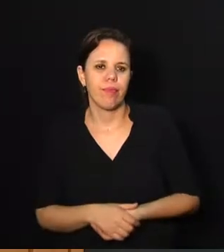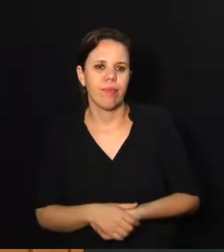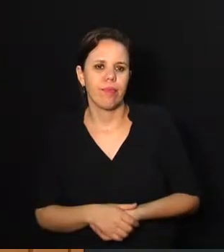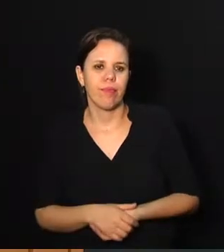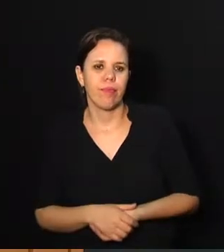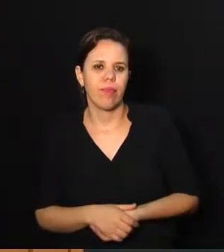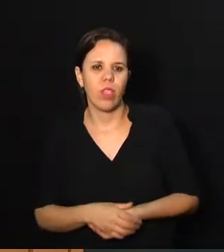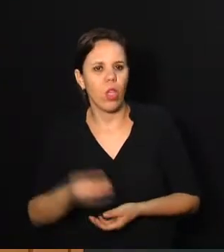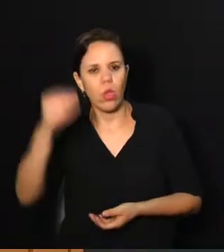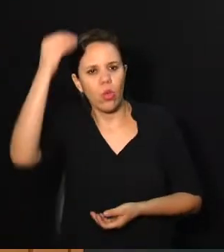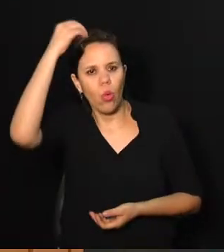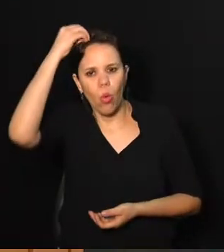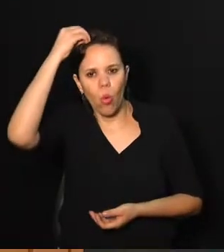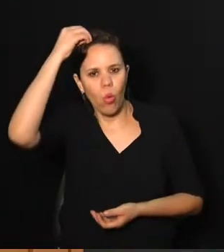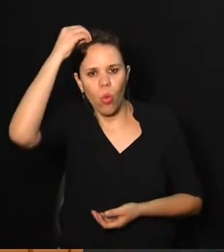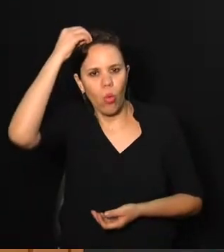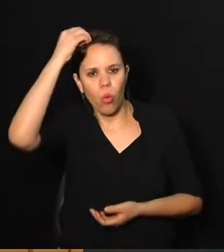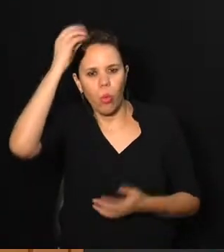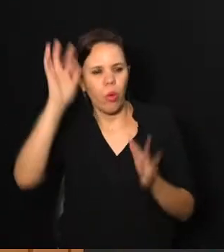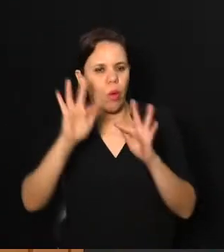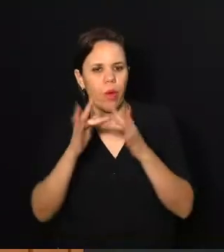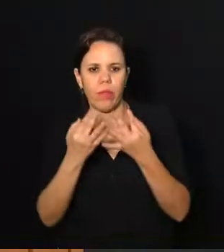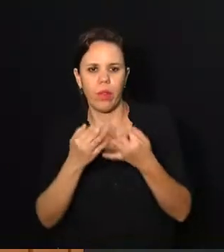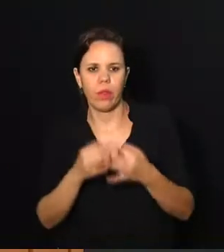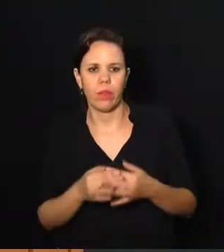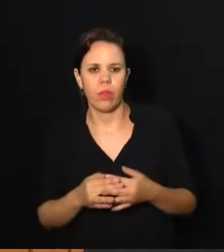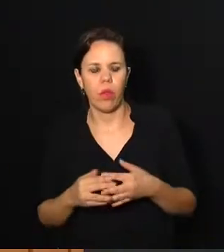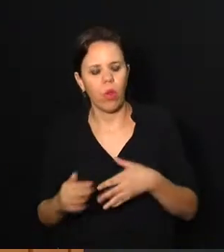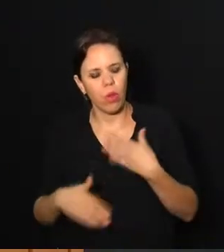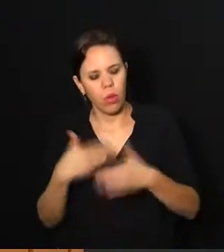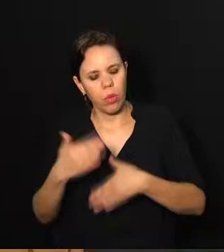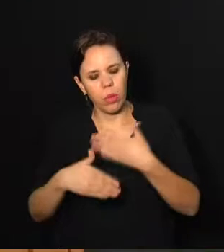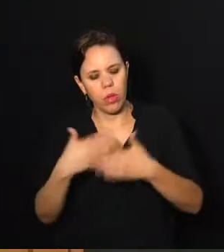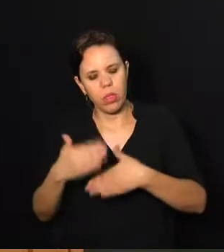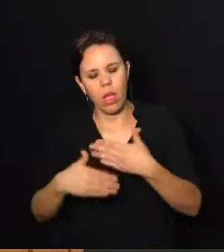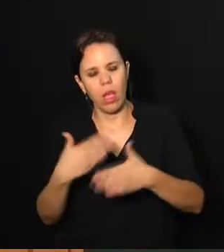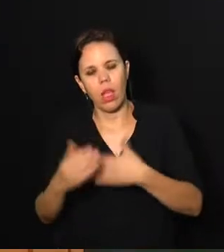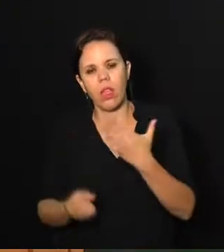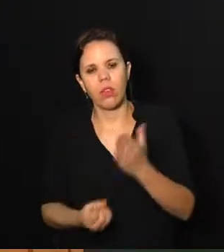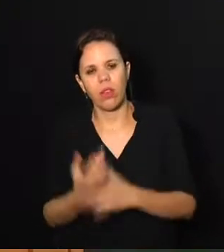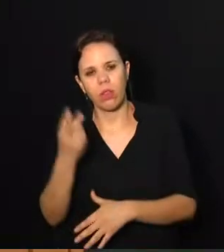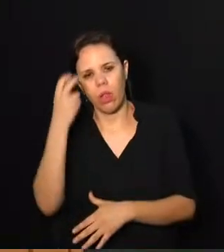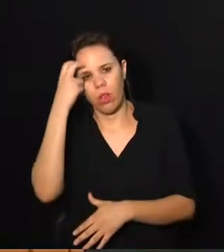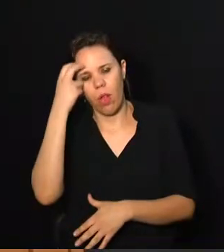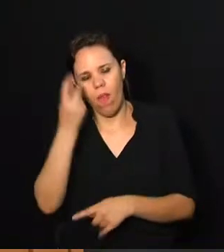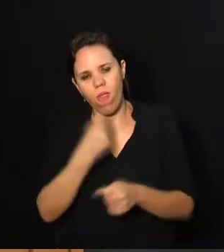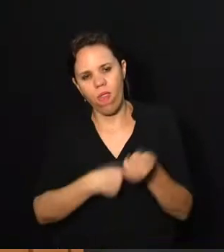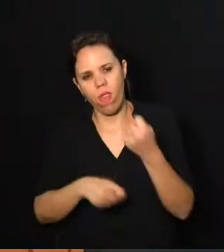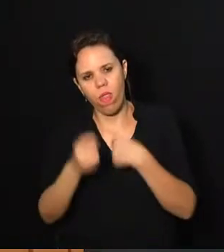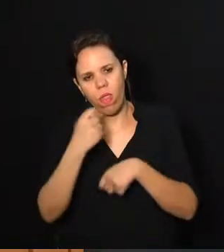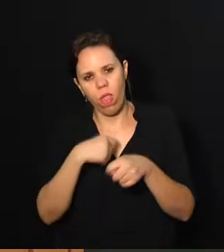Eu não culpo a família hoje em dia. O processo social, cultural, econômico é outra vida